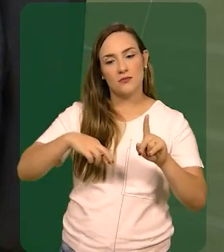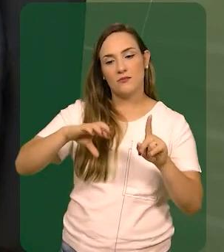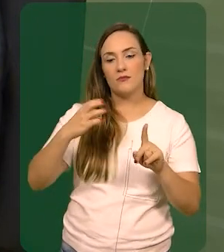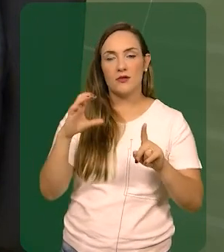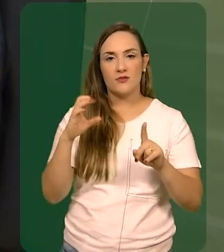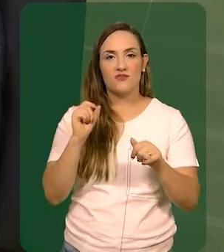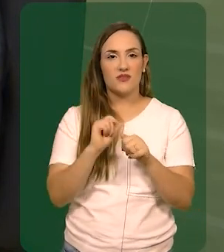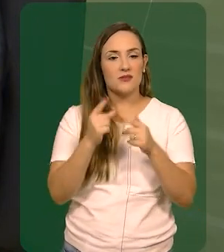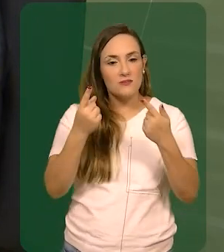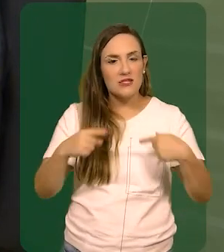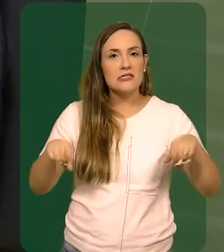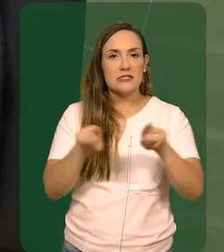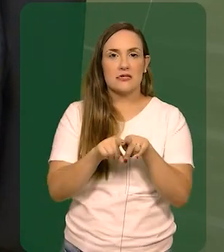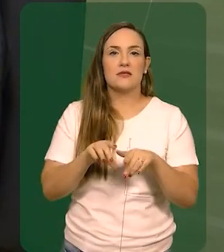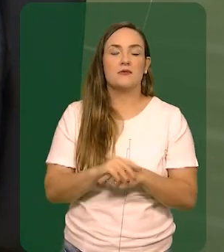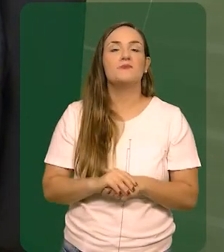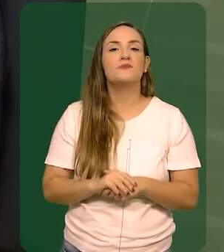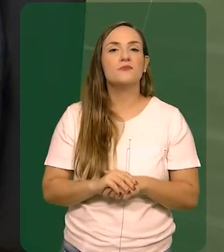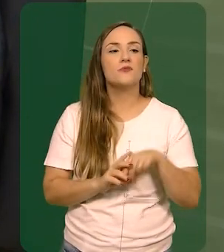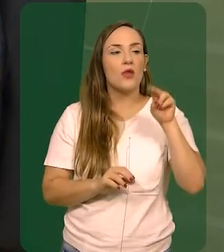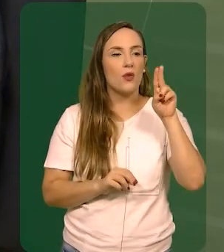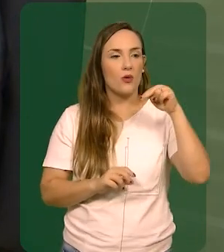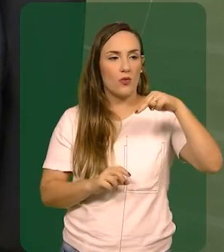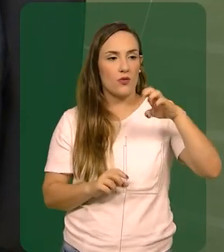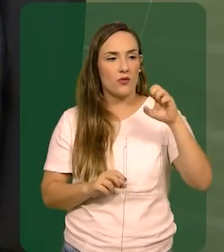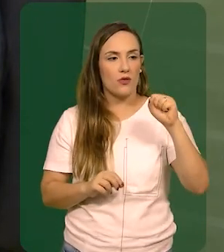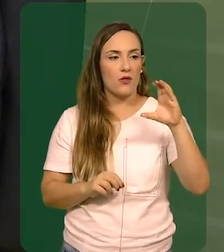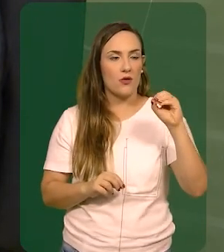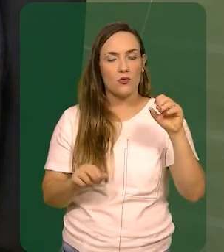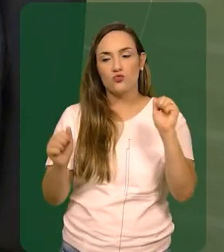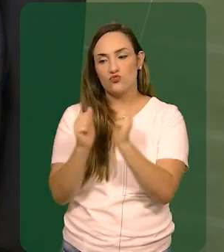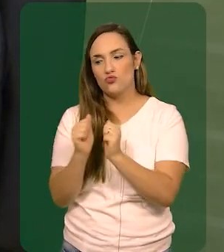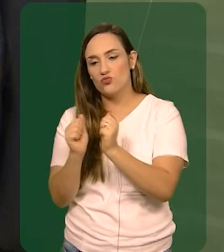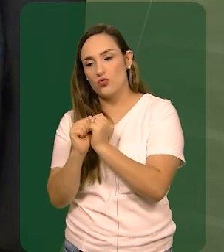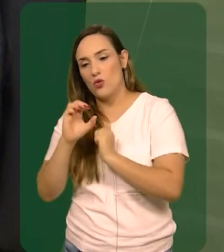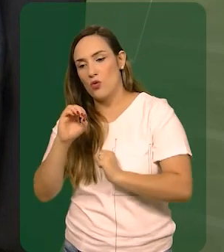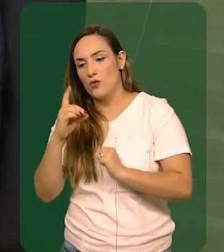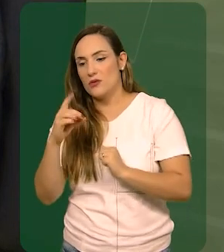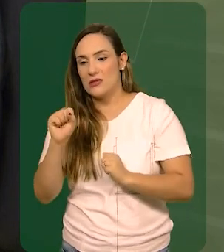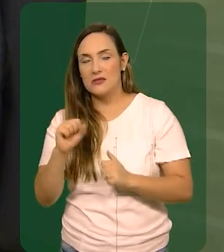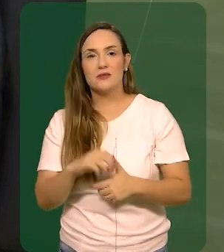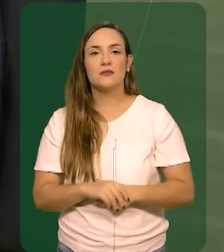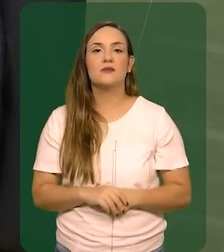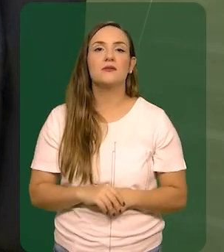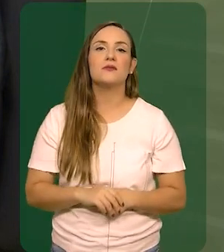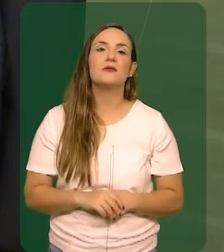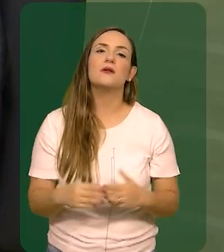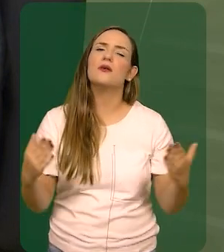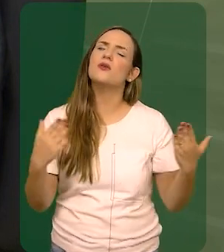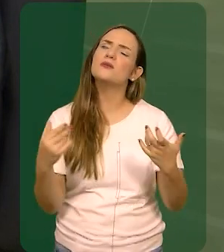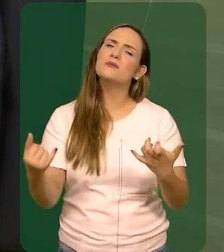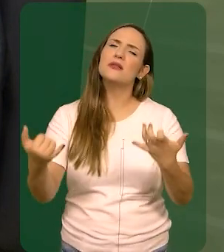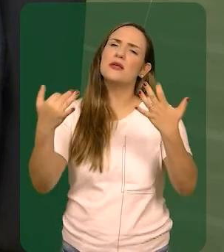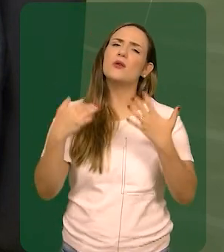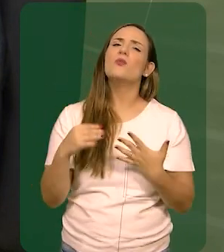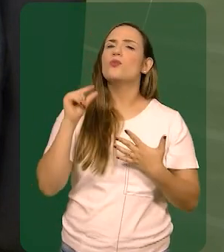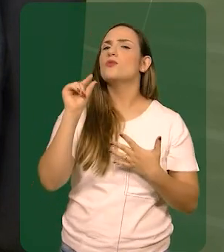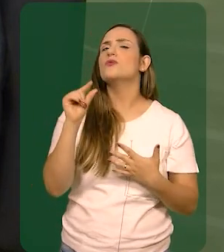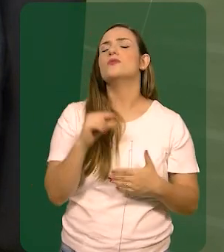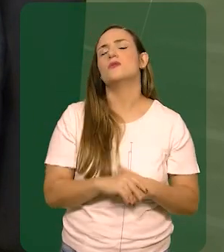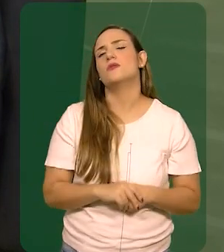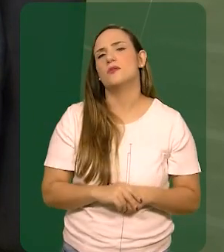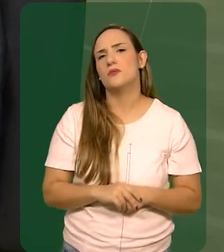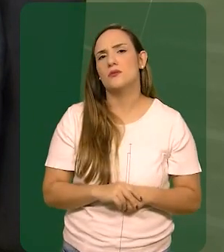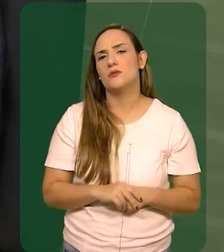engano, no mês de março, o curso em parceria com a Unesco, juntamente com as ODSs. Maicon, agora eu gostaria que tu me falasse